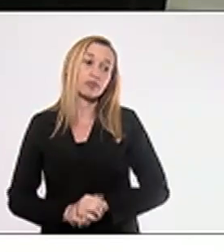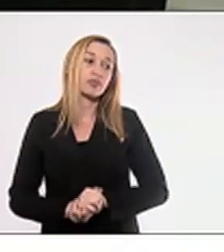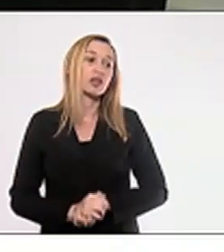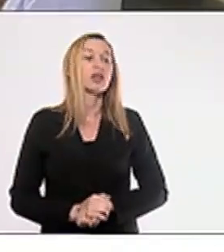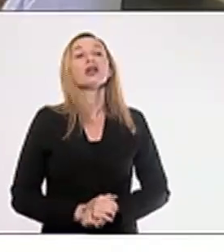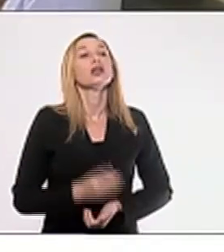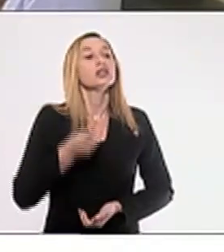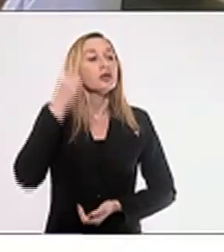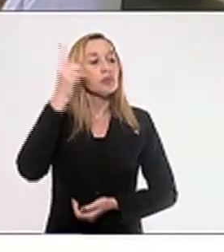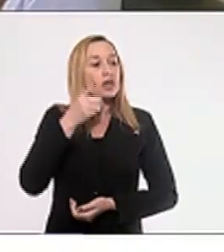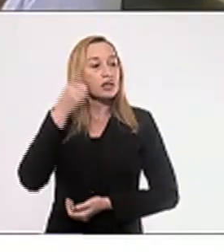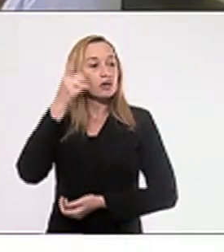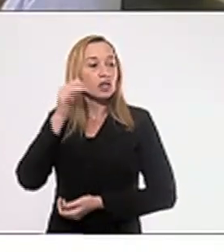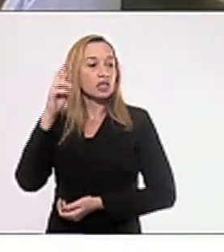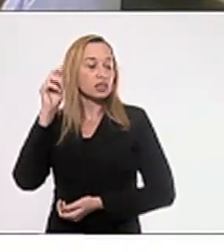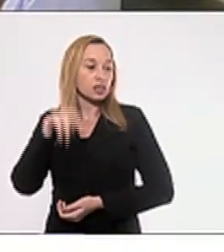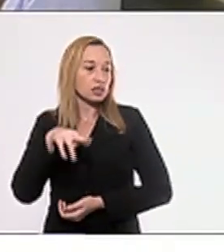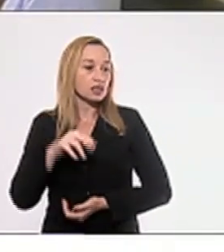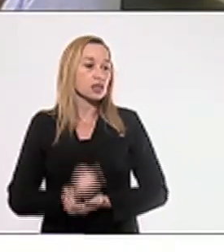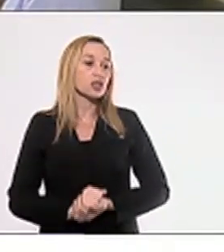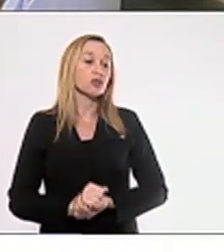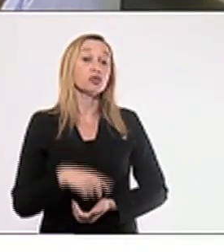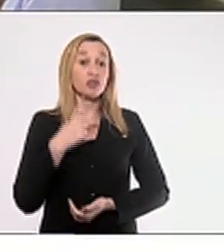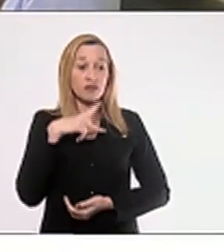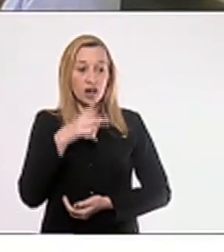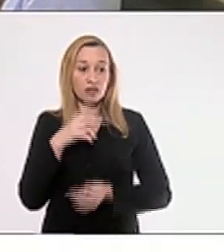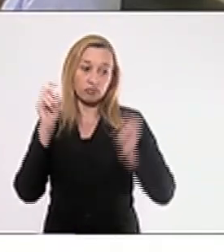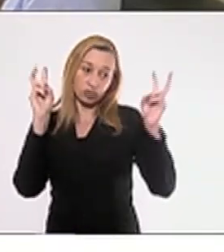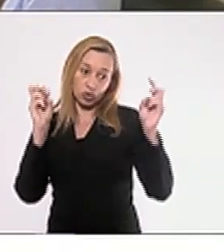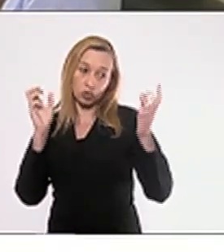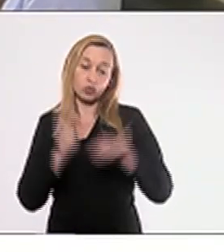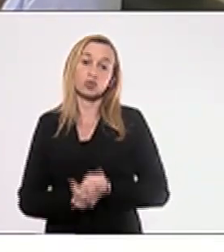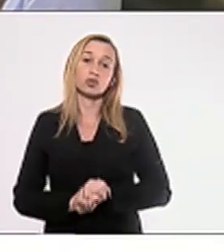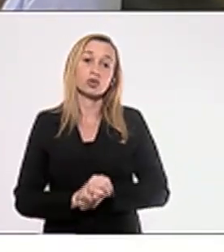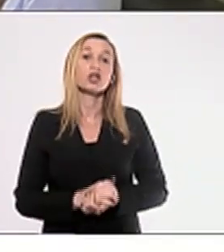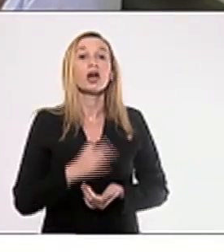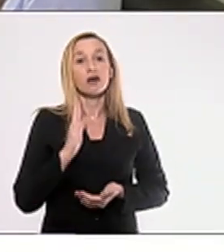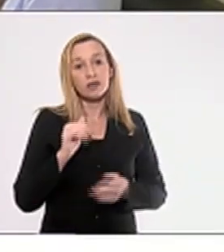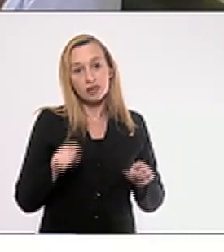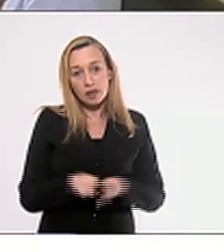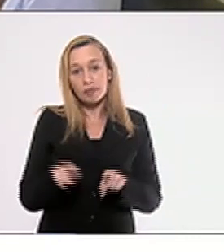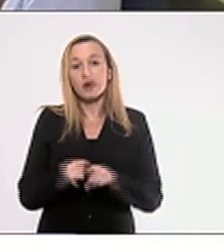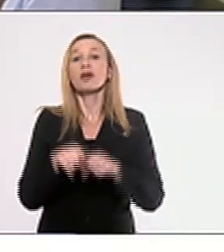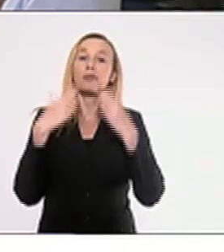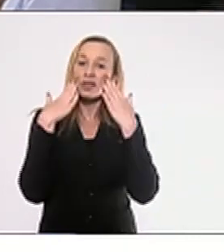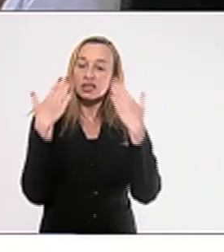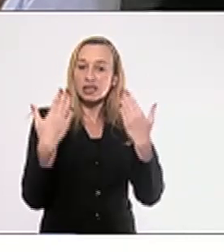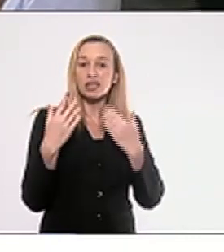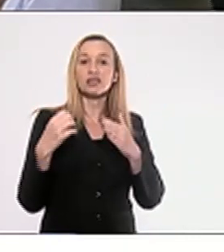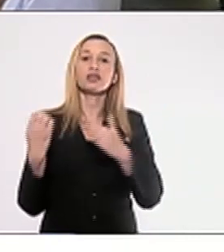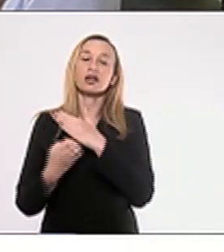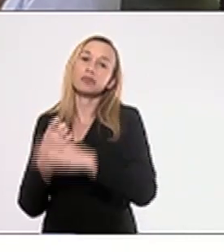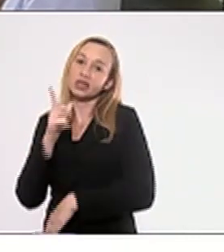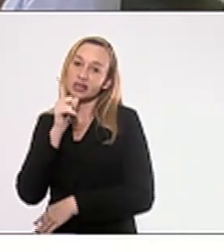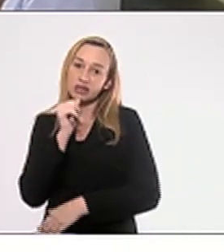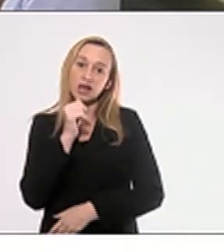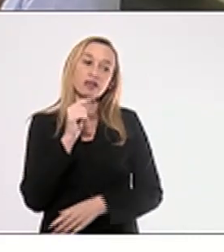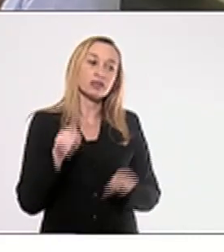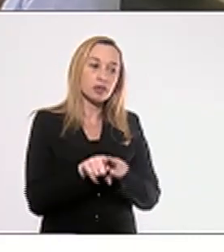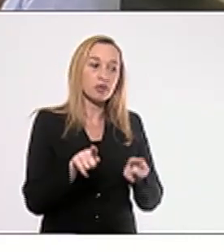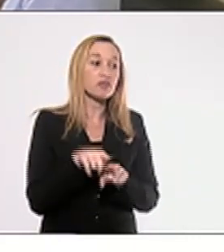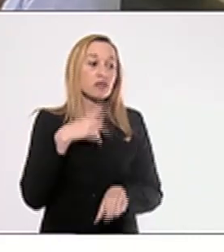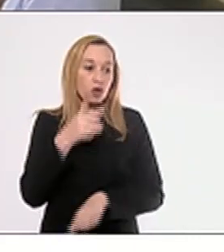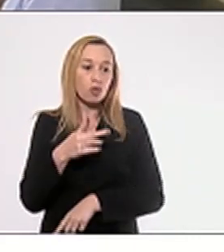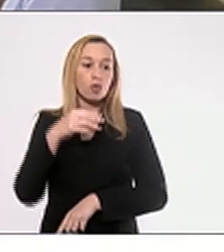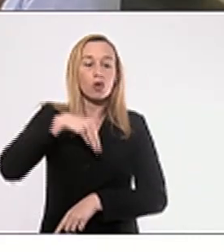por favor. Eu como tinha colocado aqui a questão, e até o representante da SEDAI falou que tem um monopólio, a SEDAI tem um